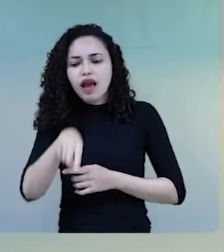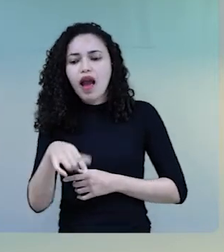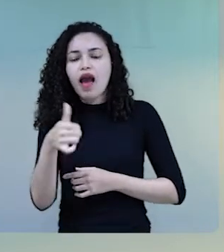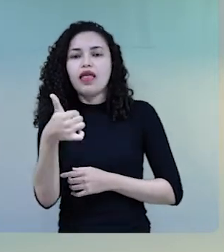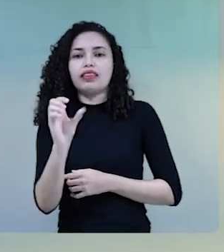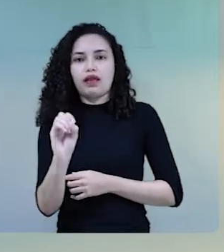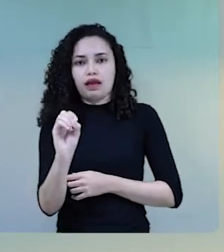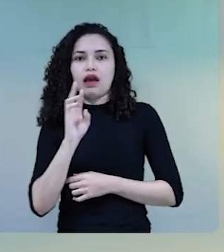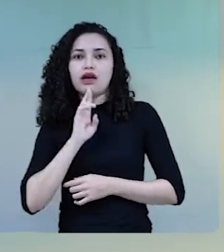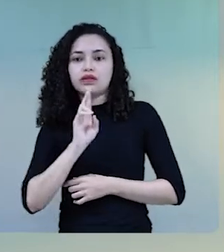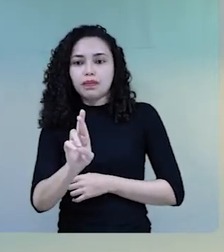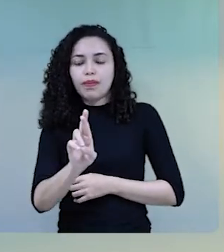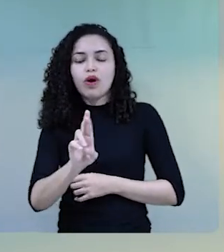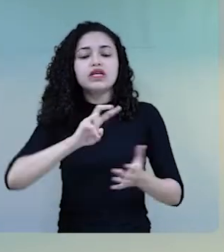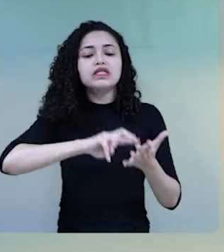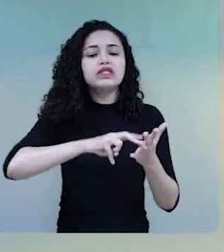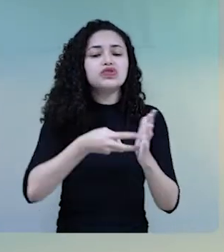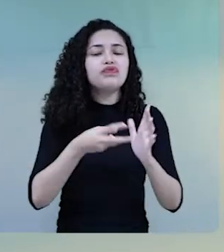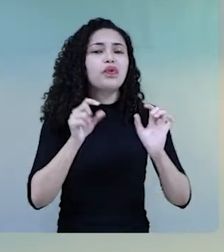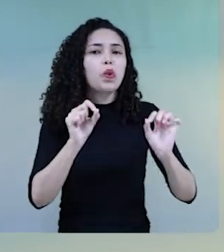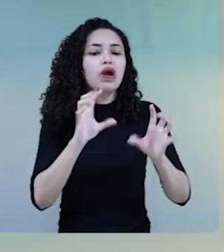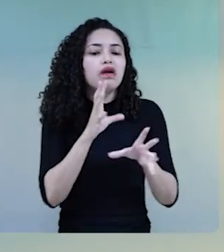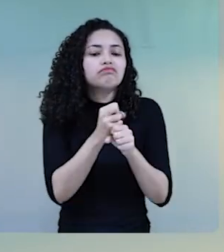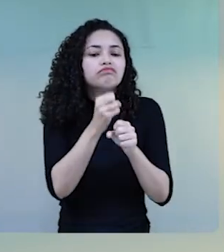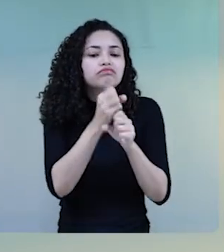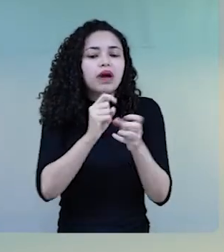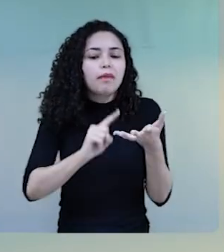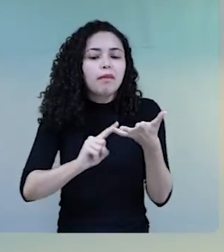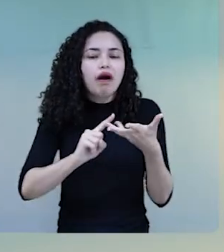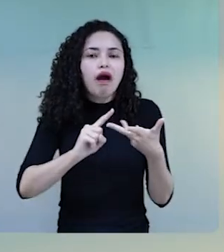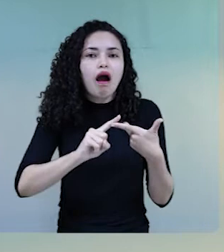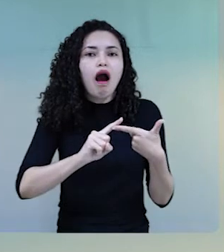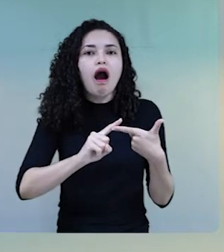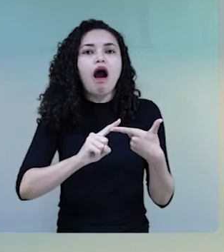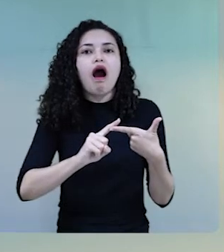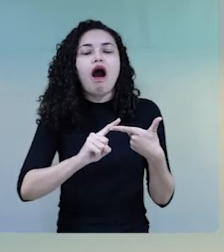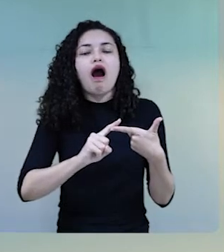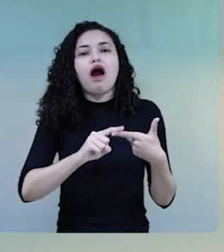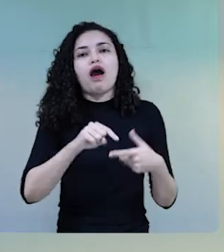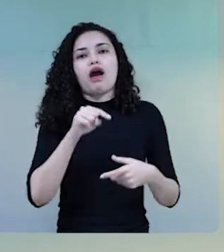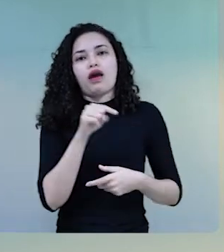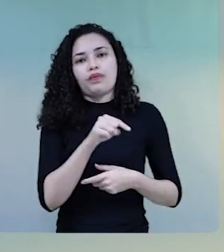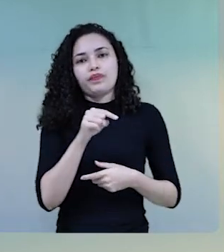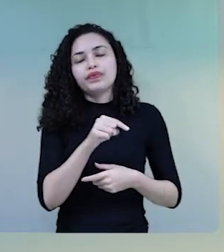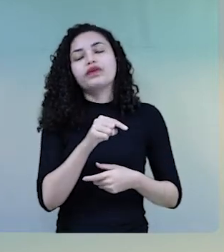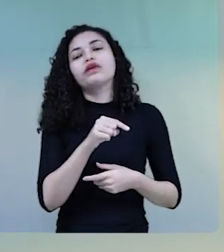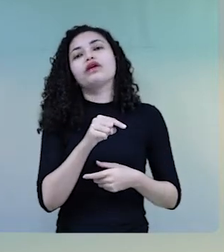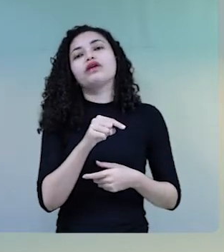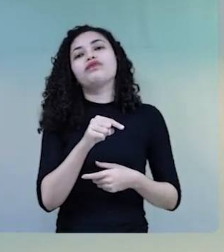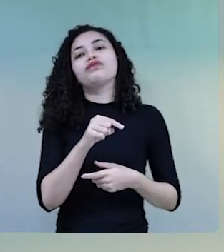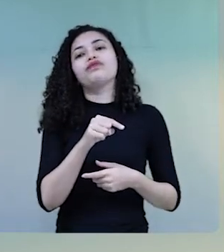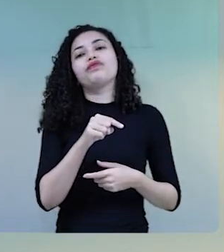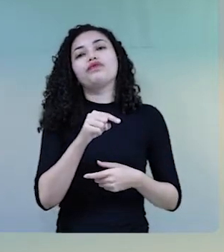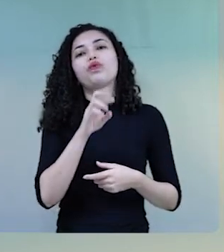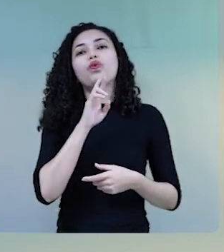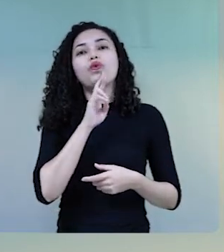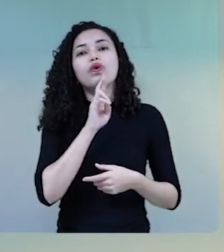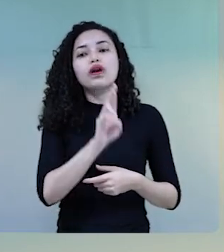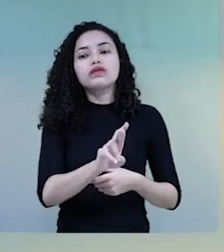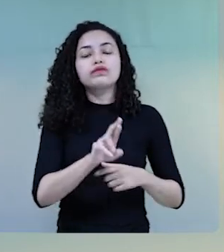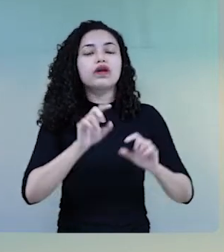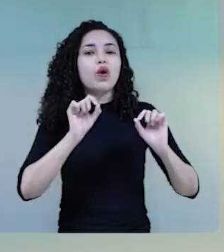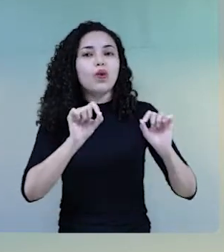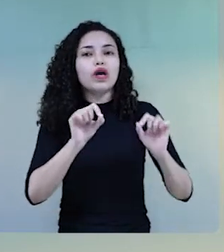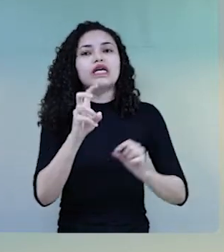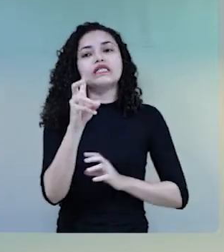dizer que a gente fazendo as contas, a resistência também vai ser equivalente a quanto? Resistência vai ser equivalente a 50